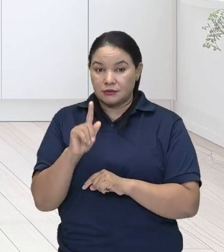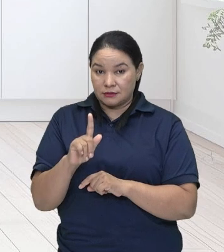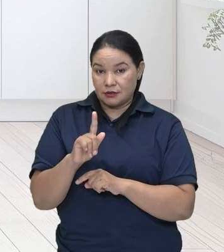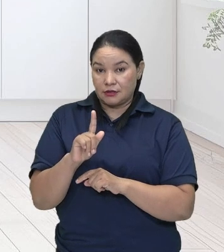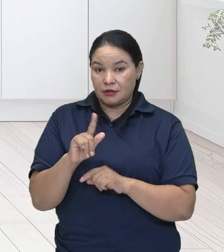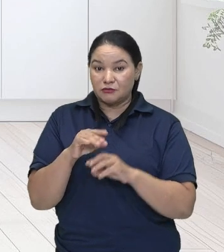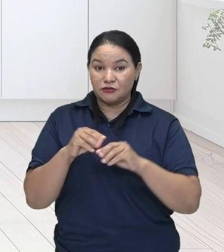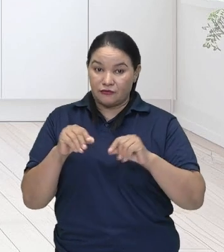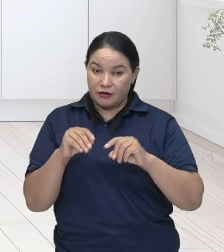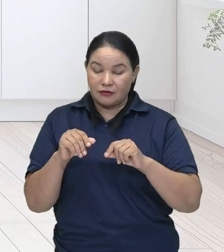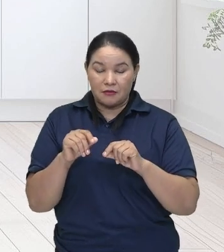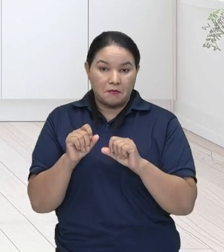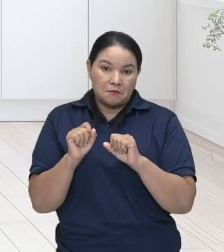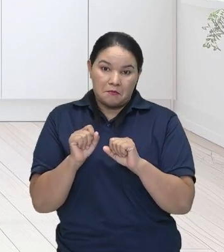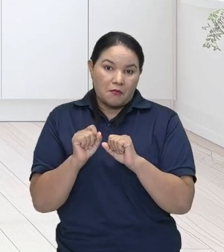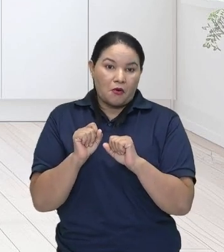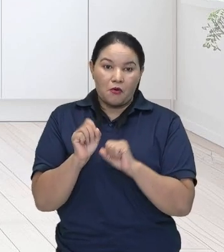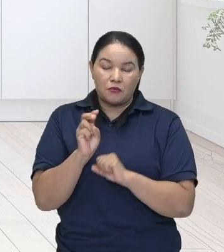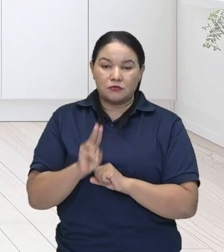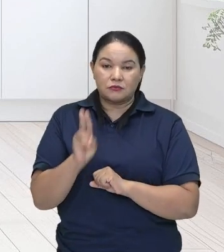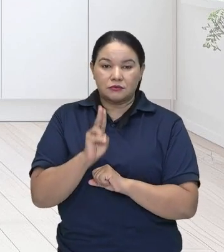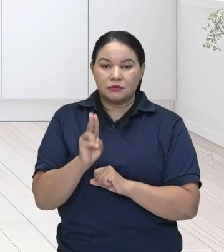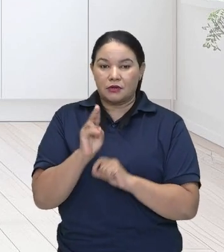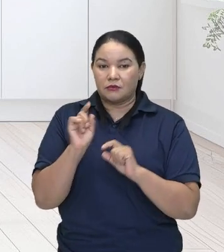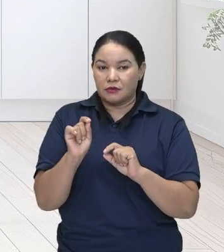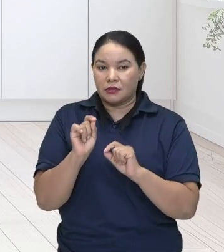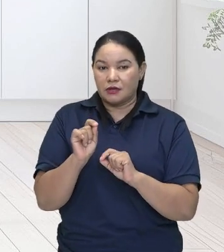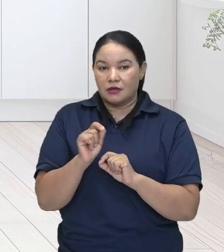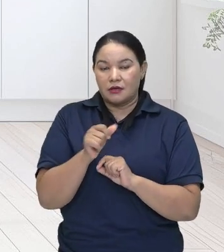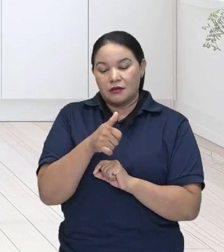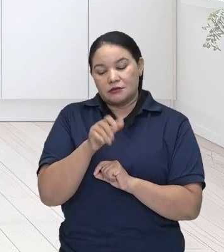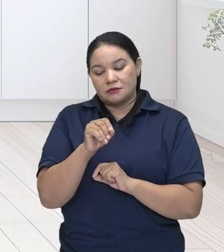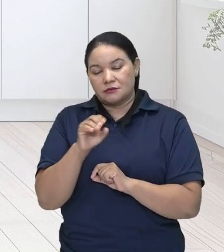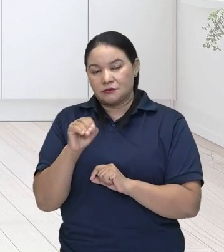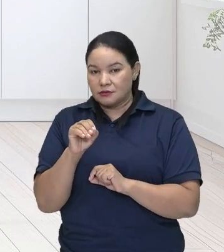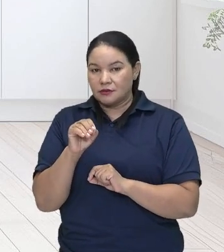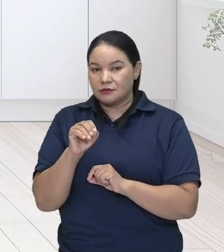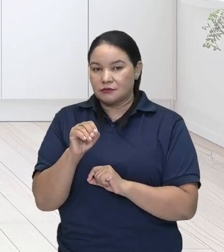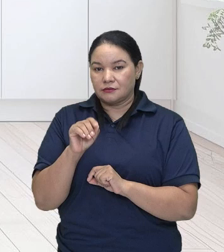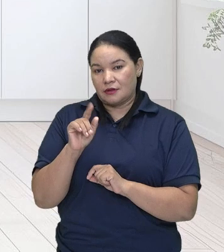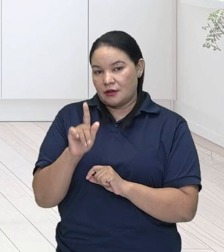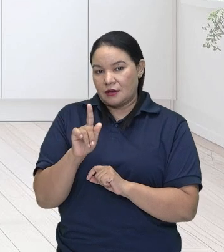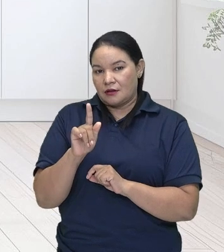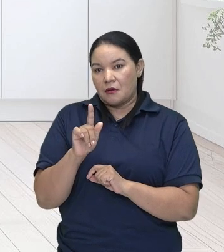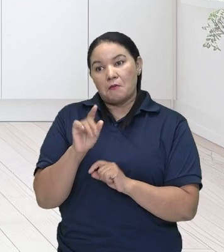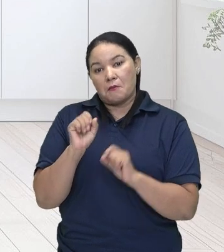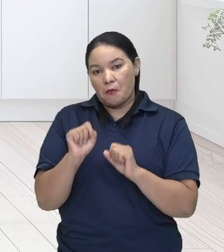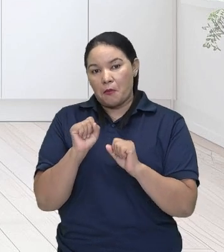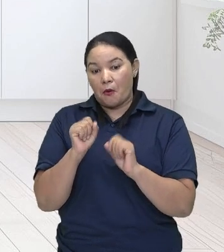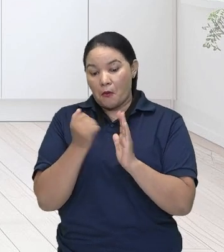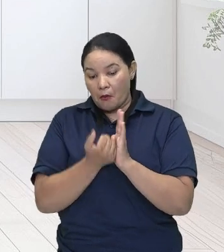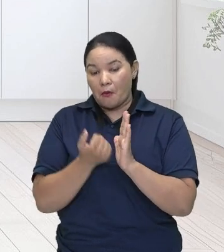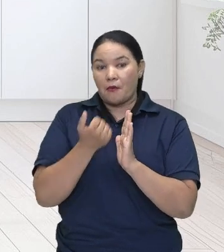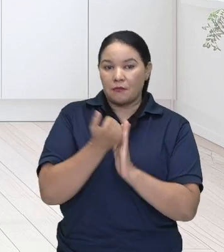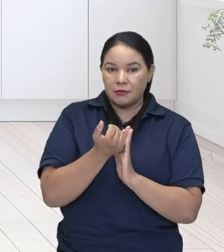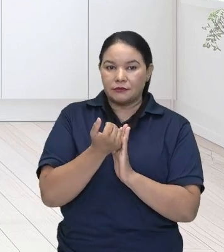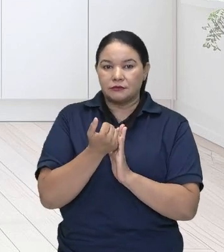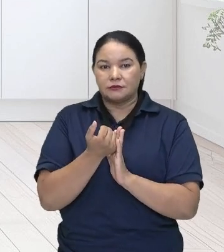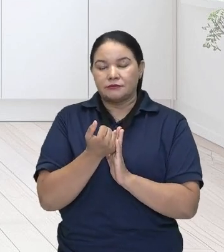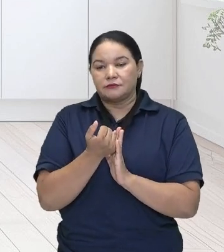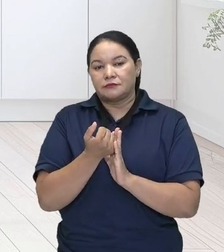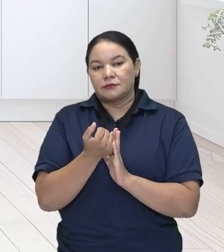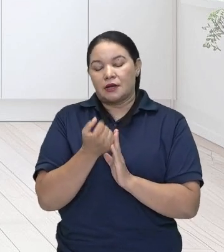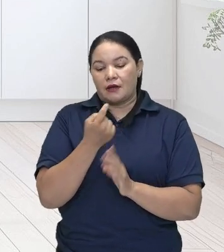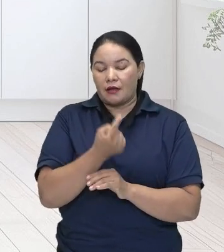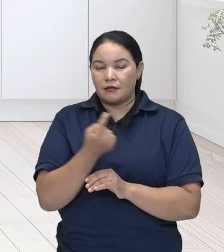deveria usar 100 gramas, né? Aumentar cada uma. Então, Dizemos